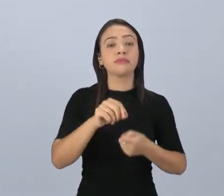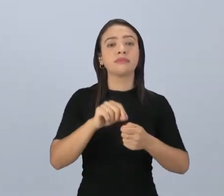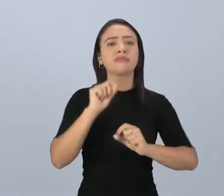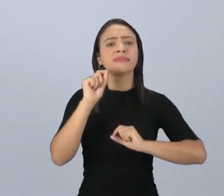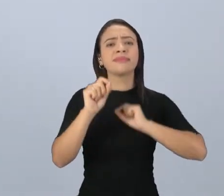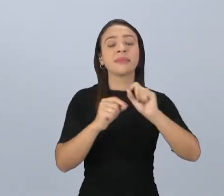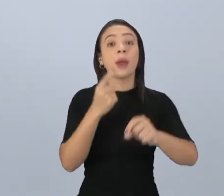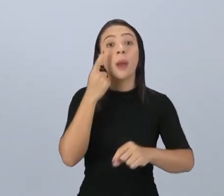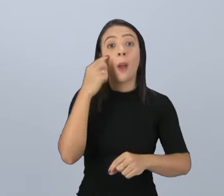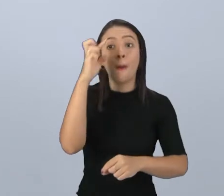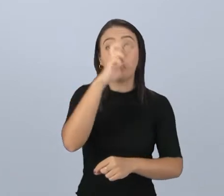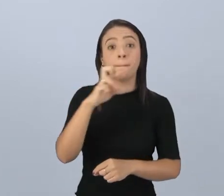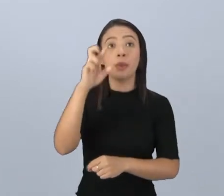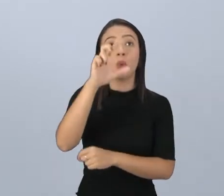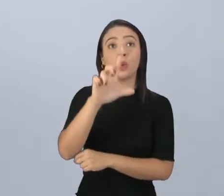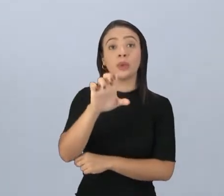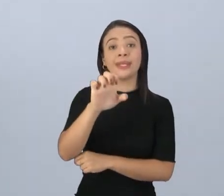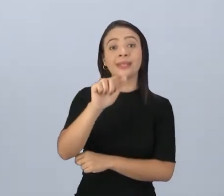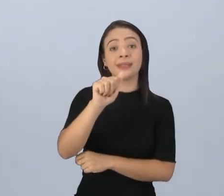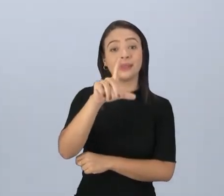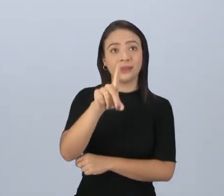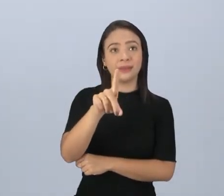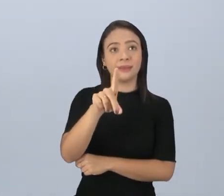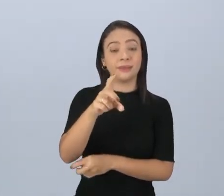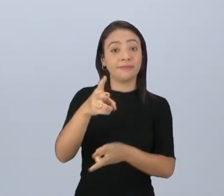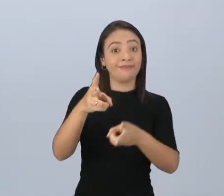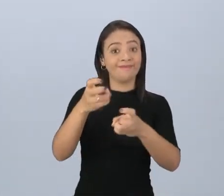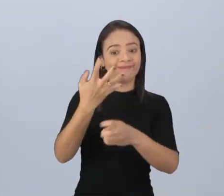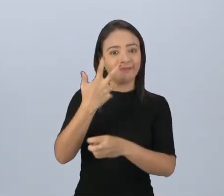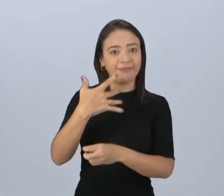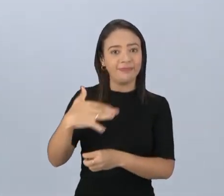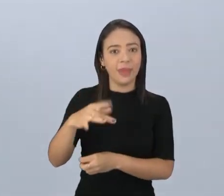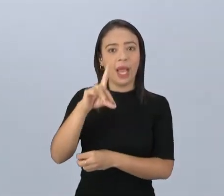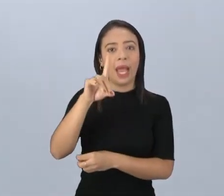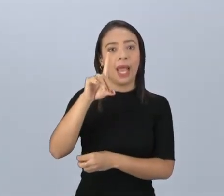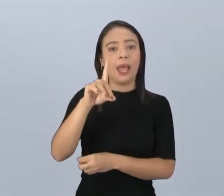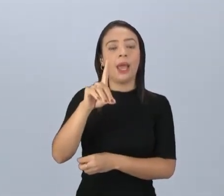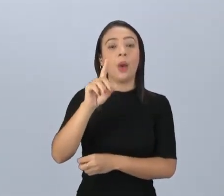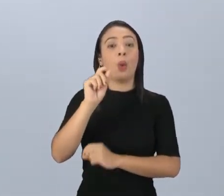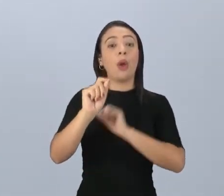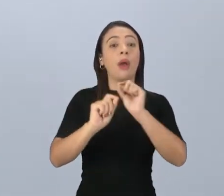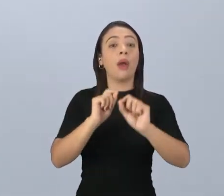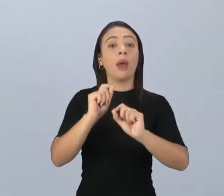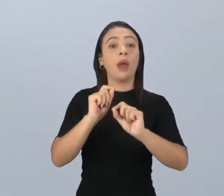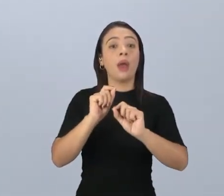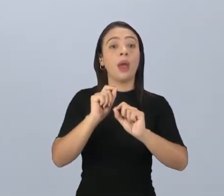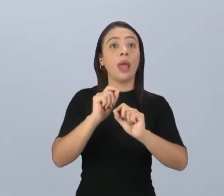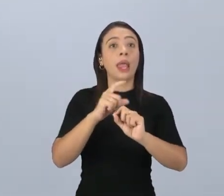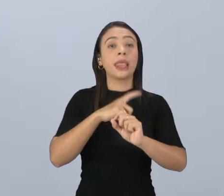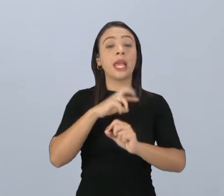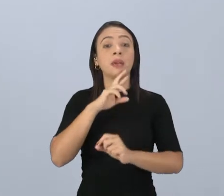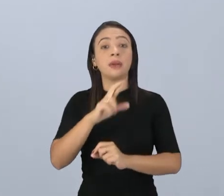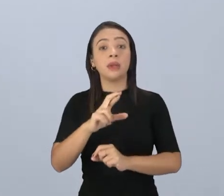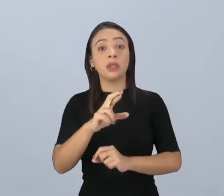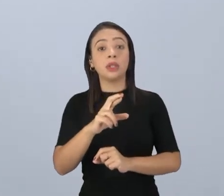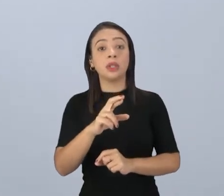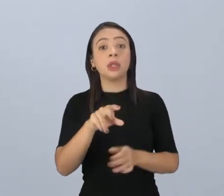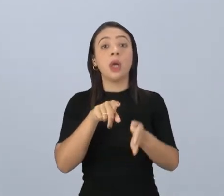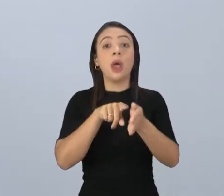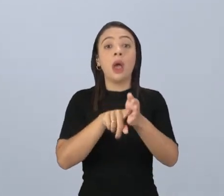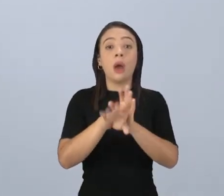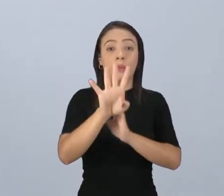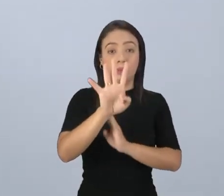fazer? Observe o Líade. Vejam, crianças, que o Líade ele é responsável por responder a 4